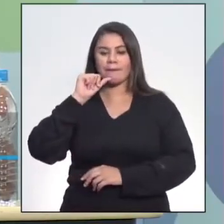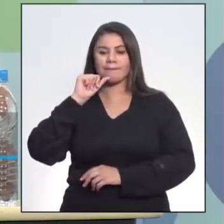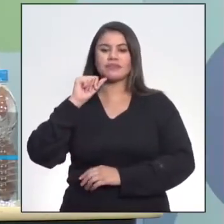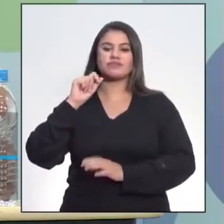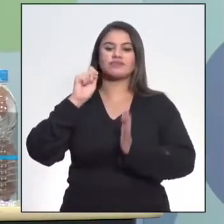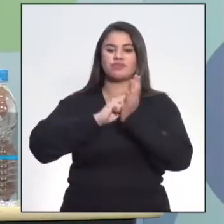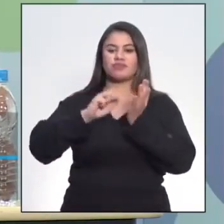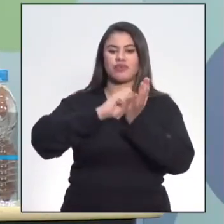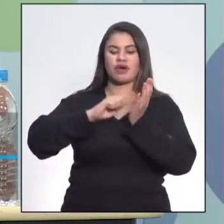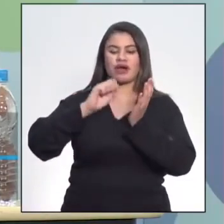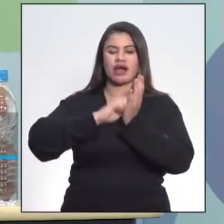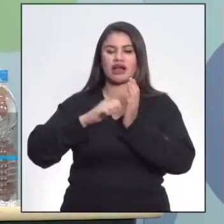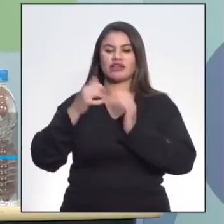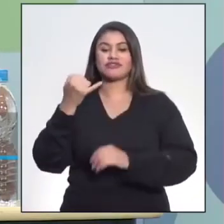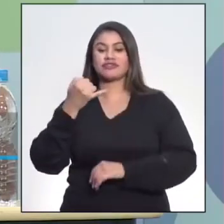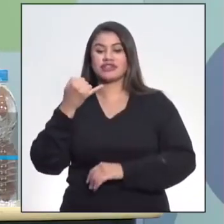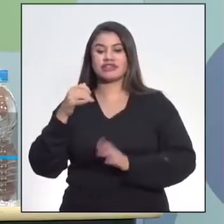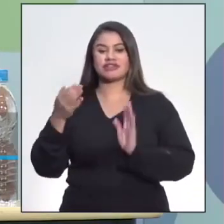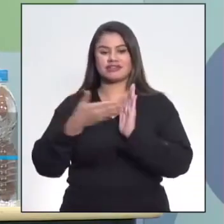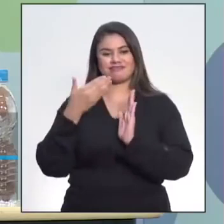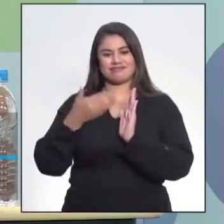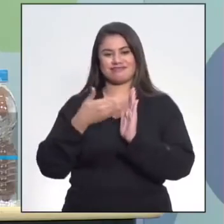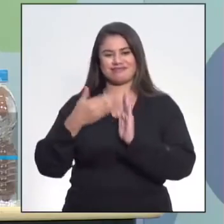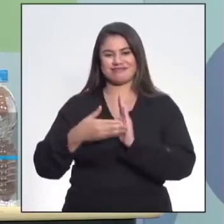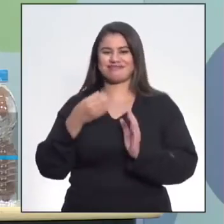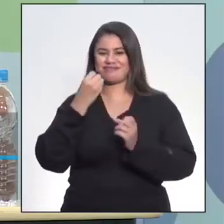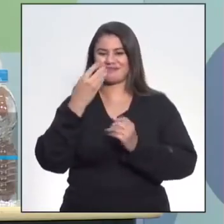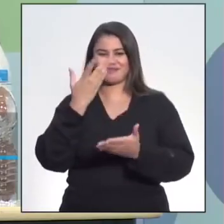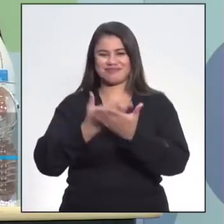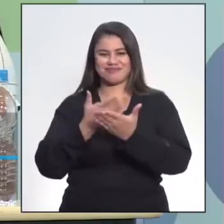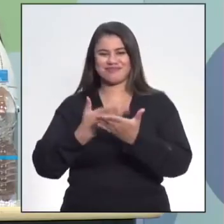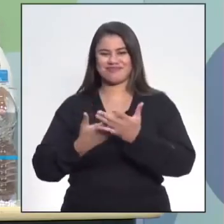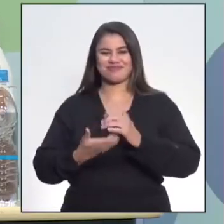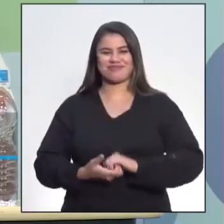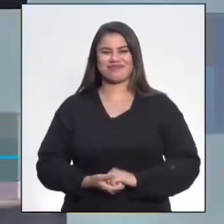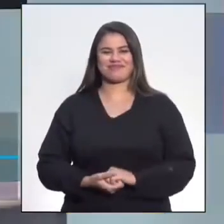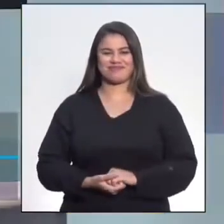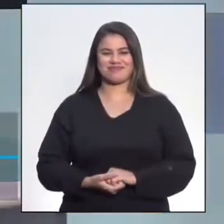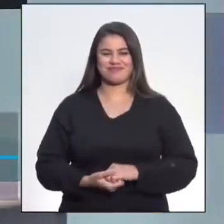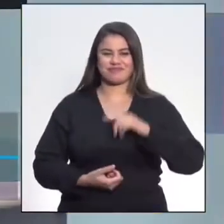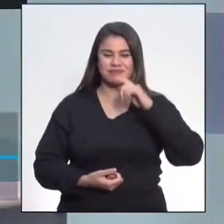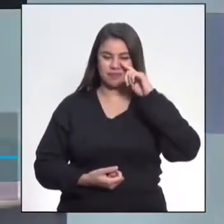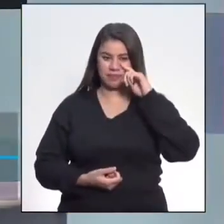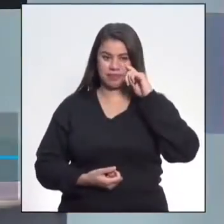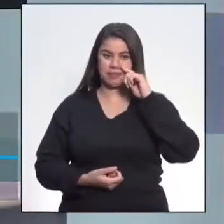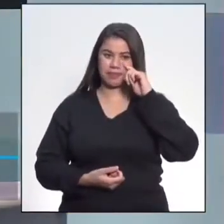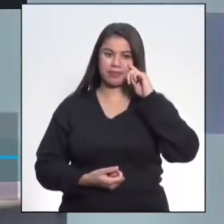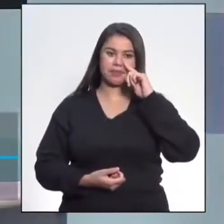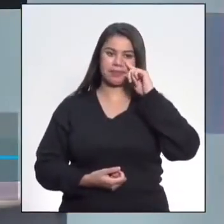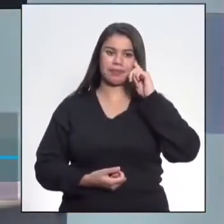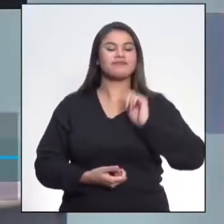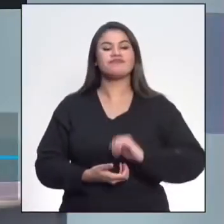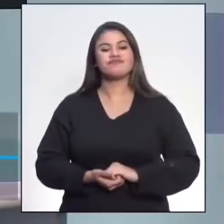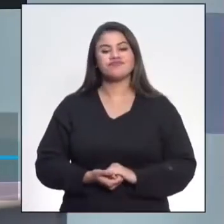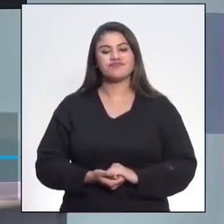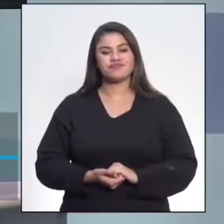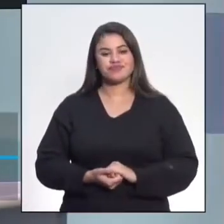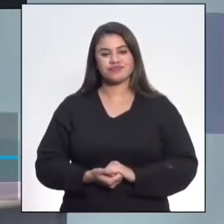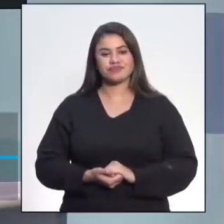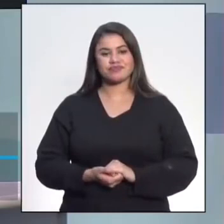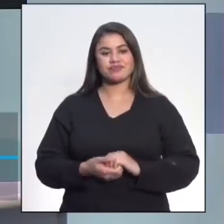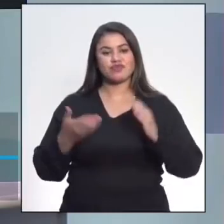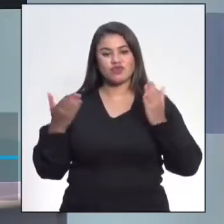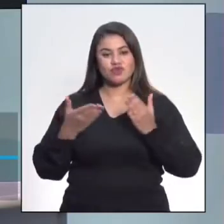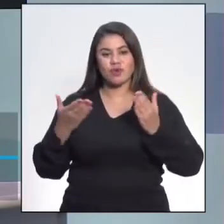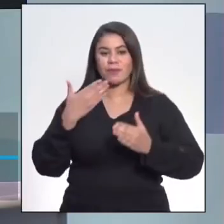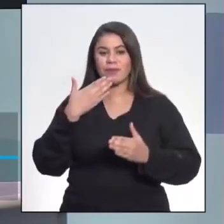para anotações e vamos lá. Boa aula a todos. Bom, vamos lá. Então, hoje, a professora pediu o caderno do aluno, mas hoje a